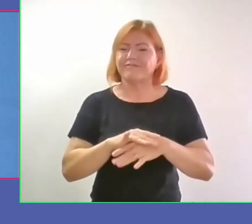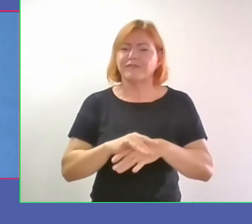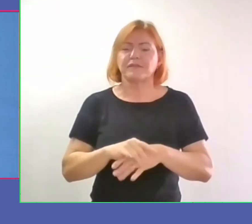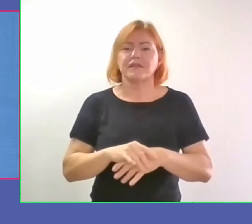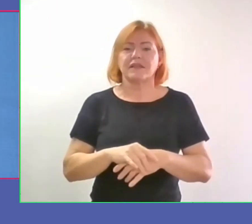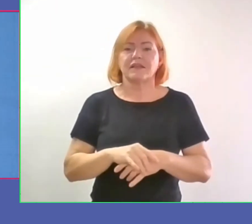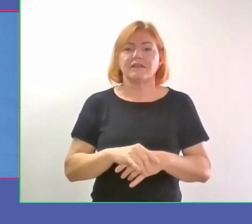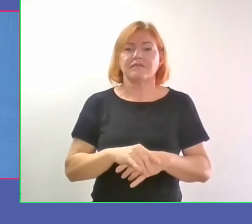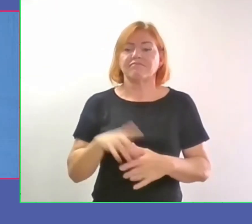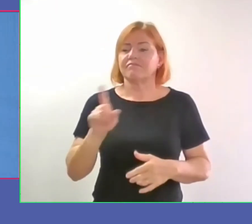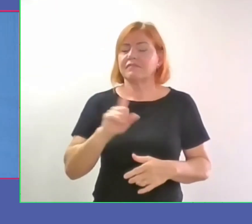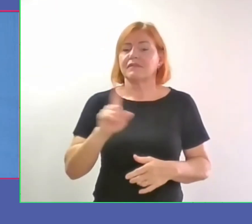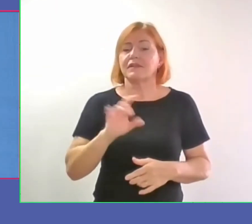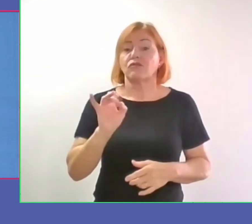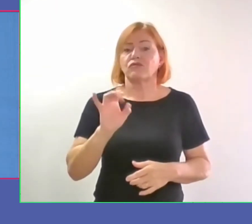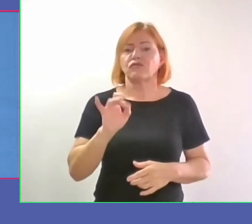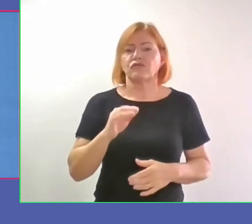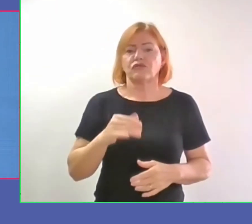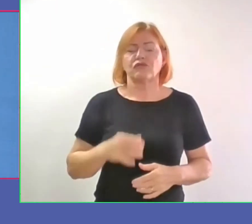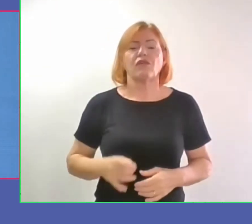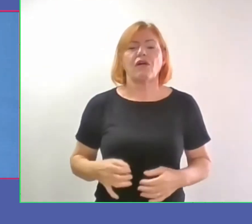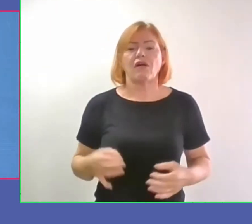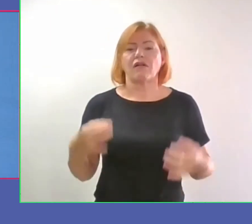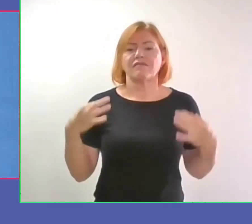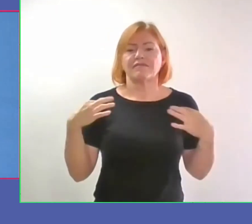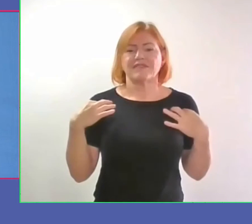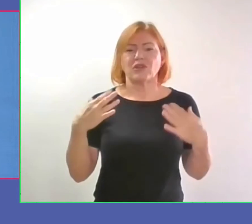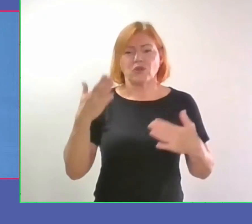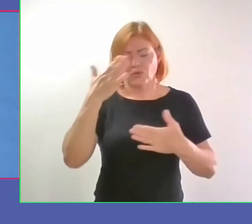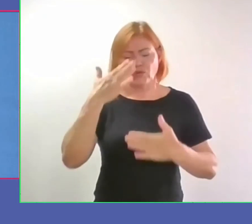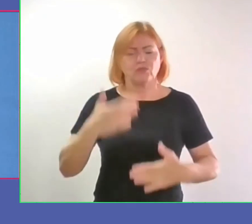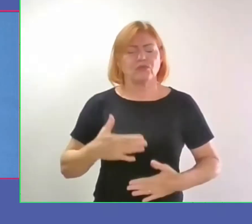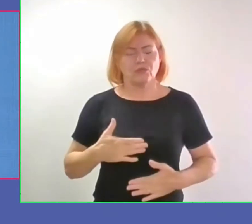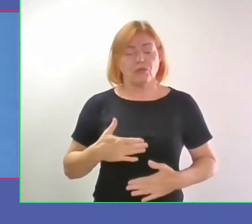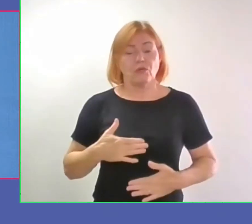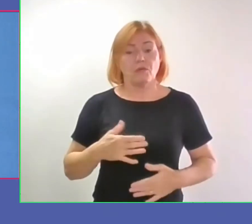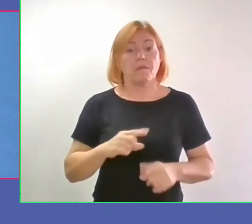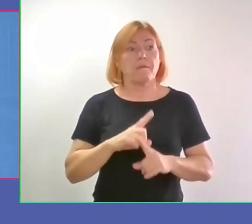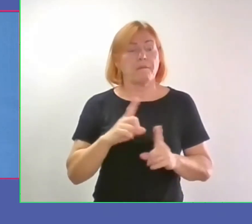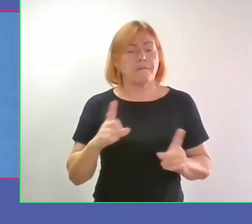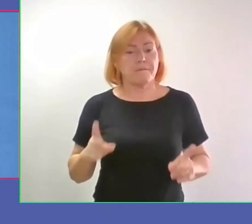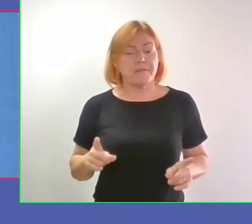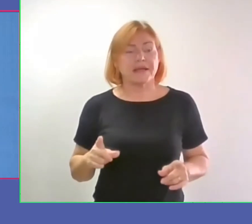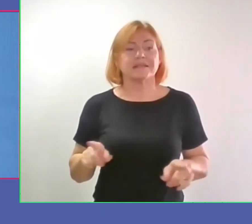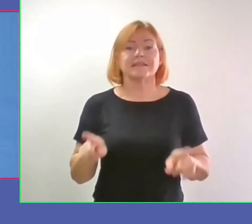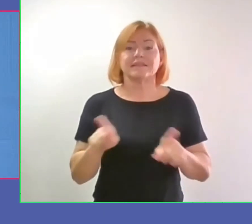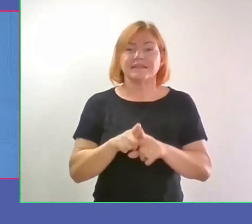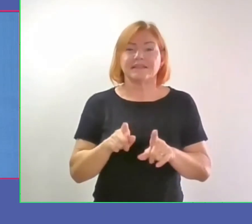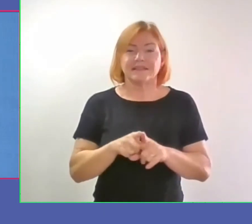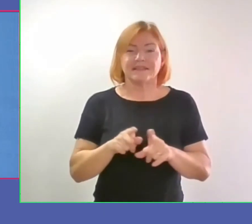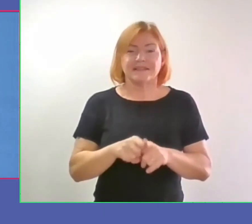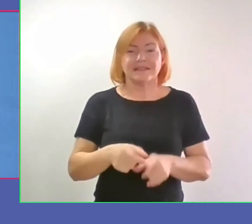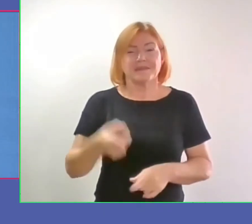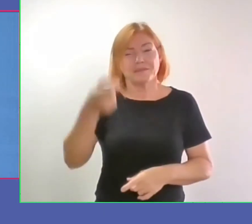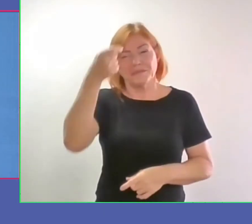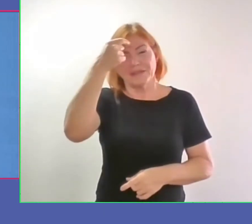doenças físicas, são principalmente doenças, irmão, psicológicas, doenças por